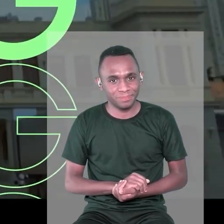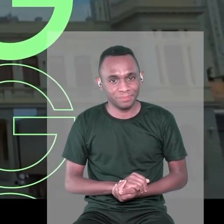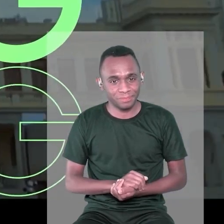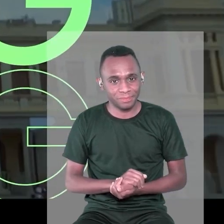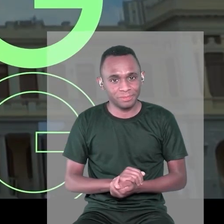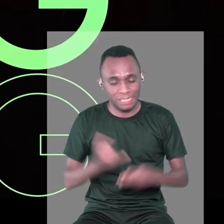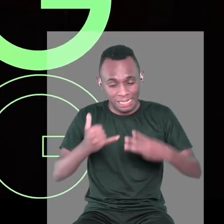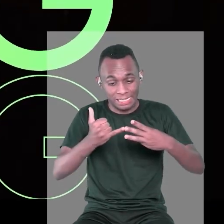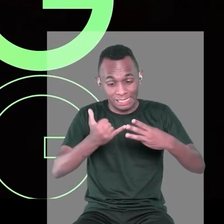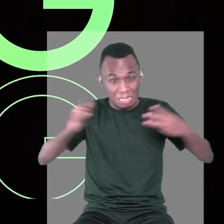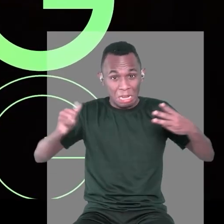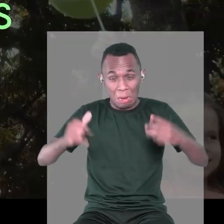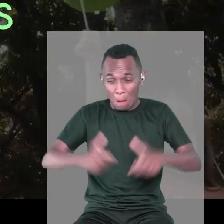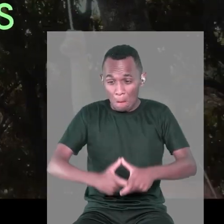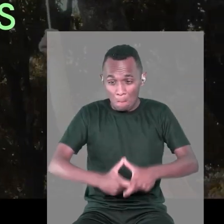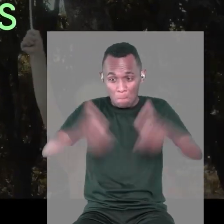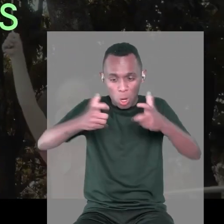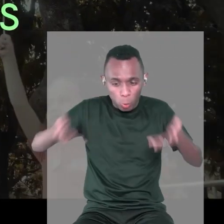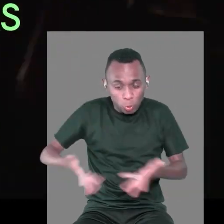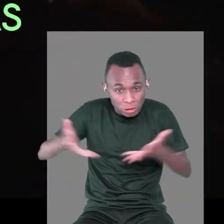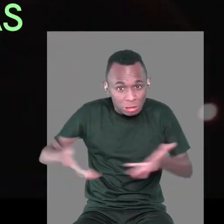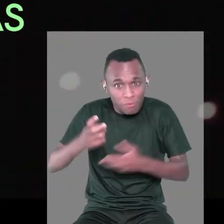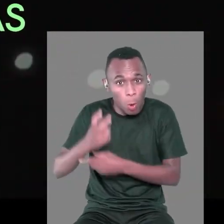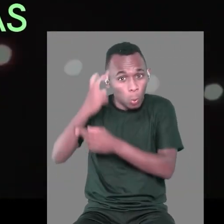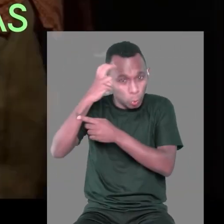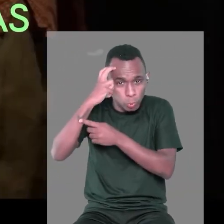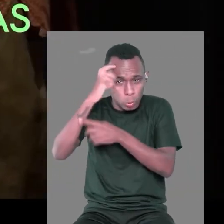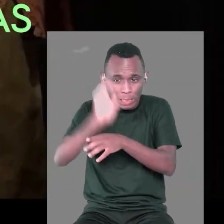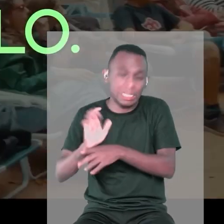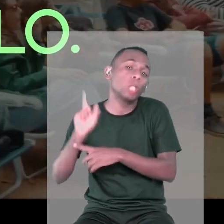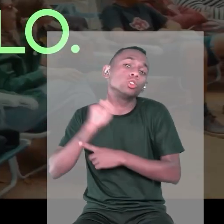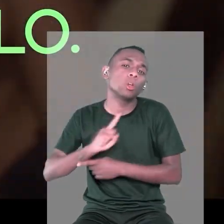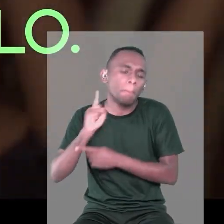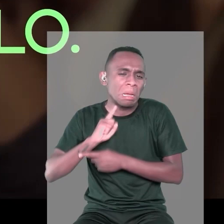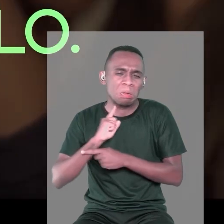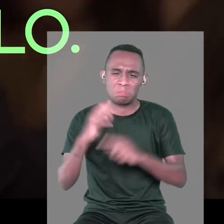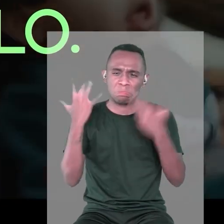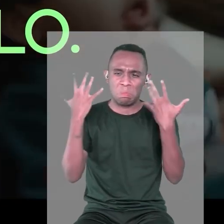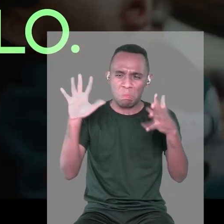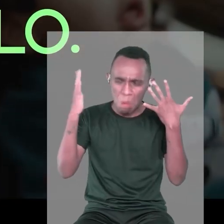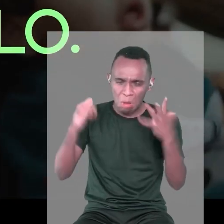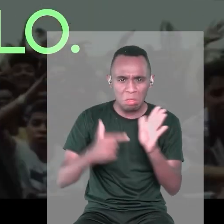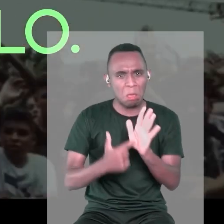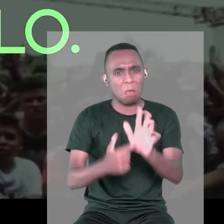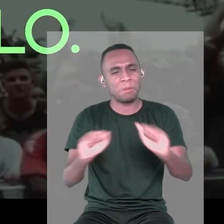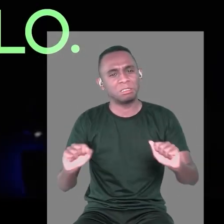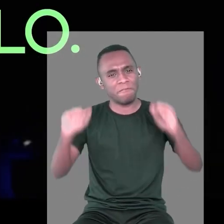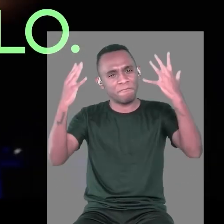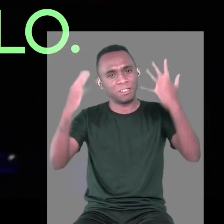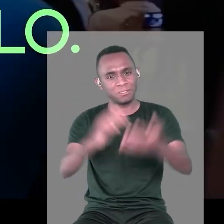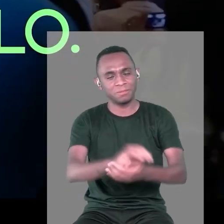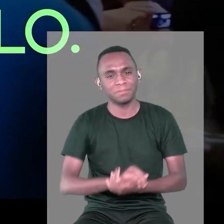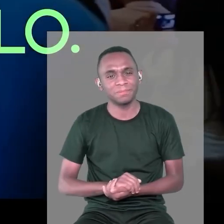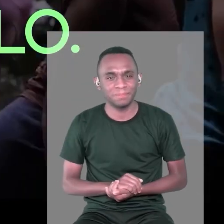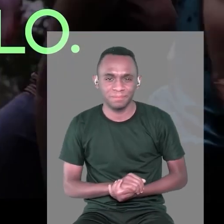A CEMIG, maior incentivadora da cultura de Minas, aplaude de pé este espetáculo.